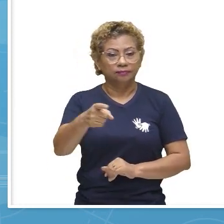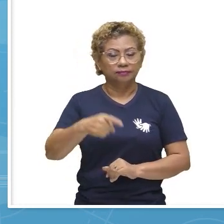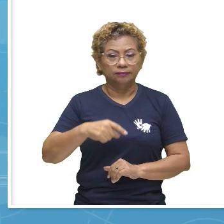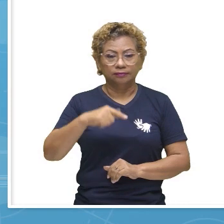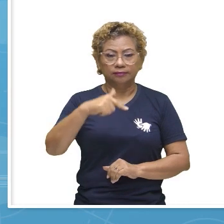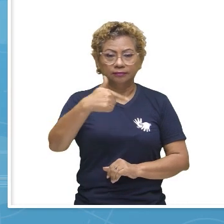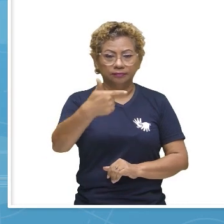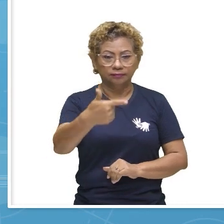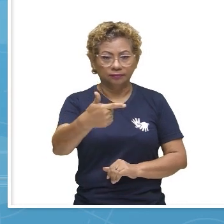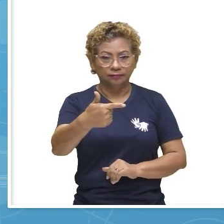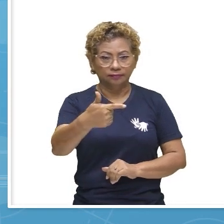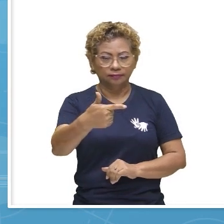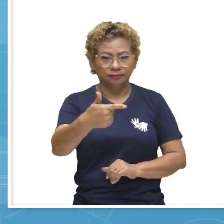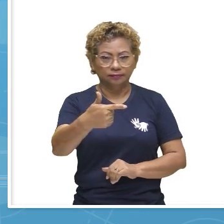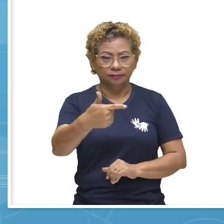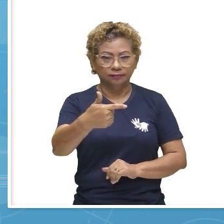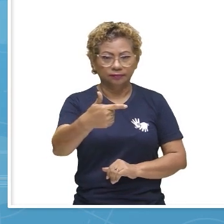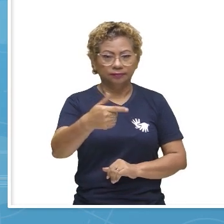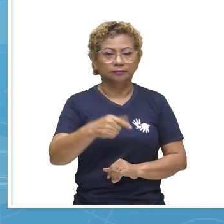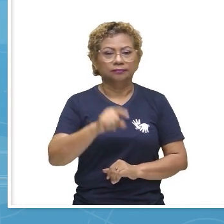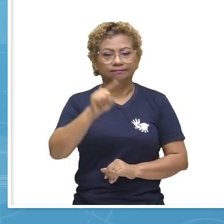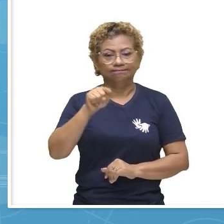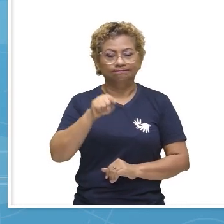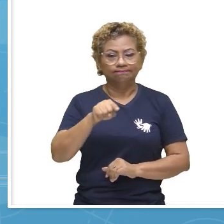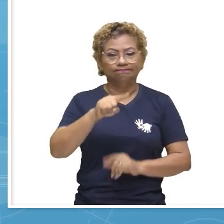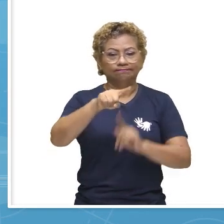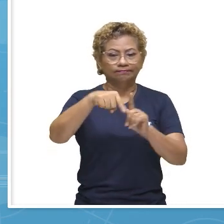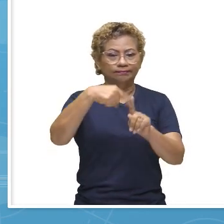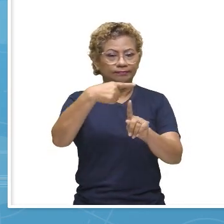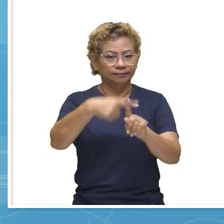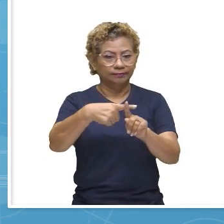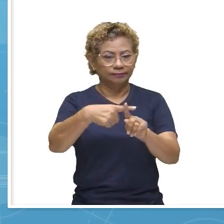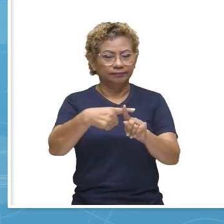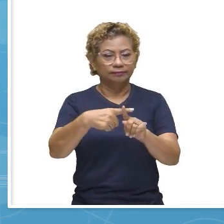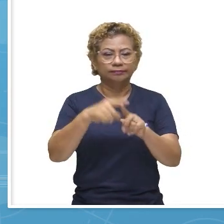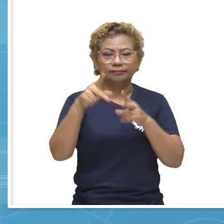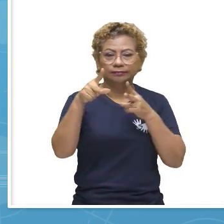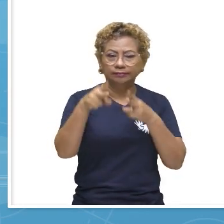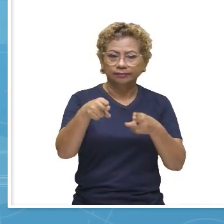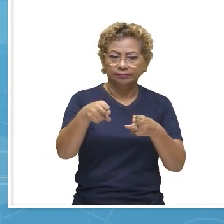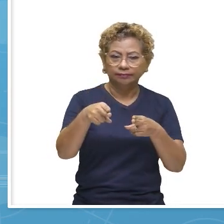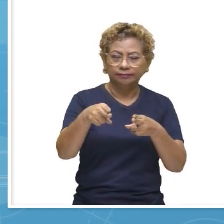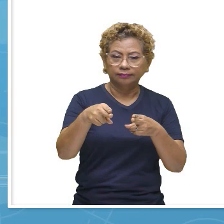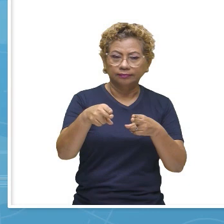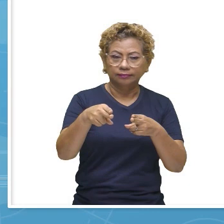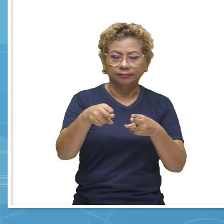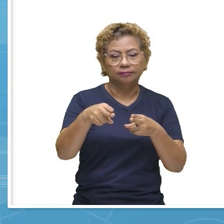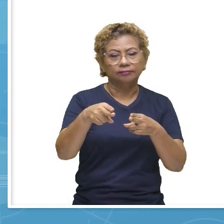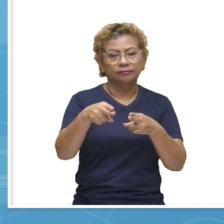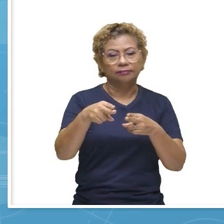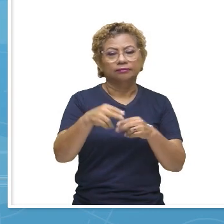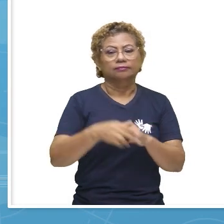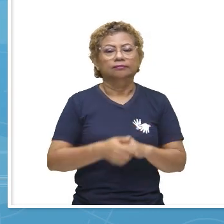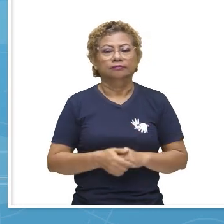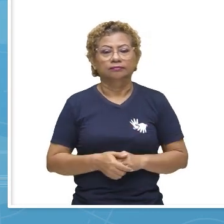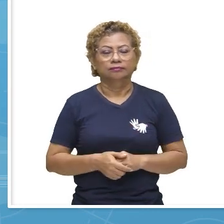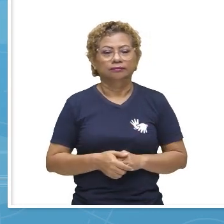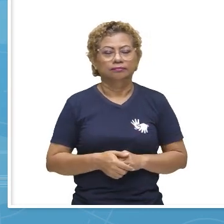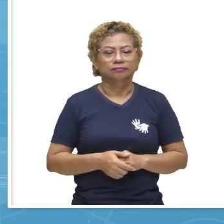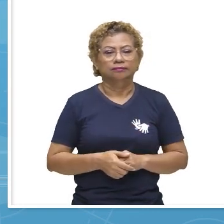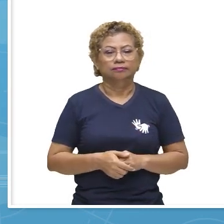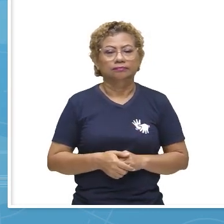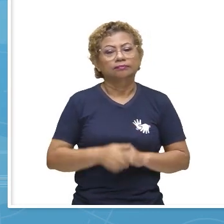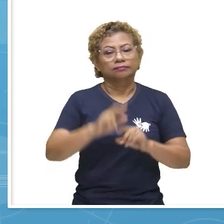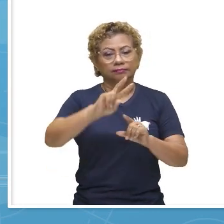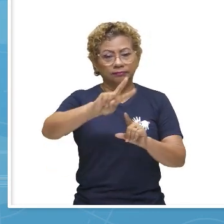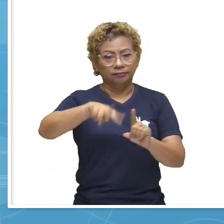só, x ao quadrado, aumentado mais o dobro da mesma quantia,